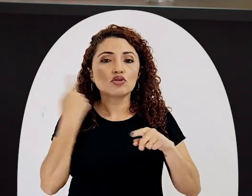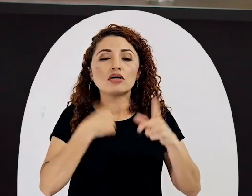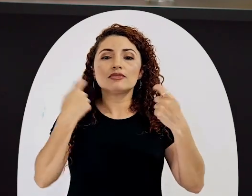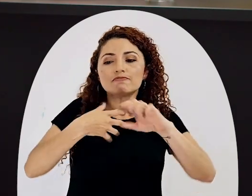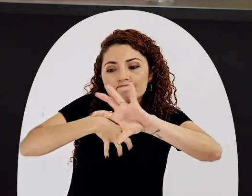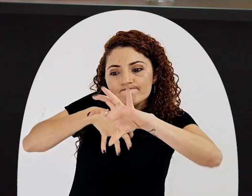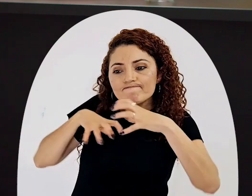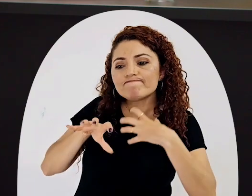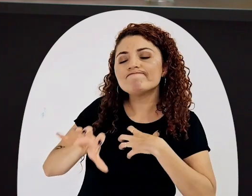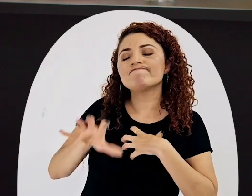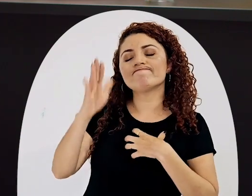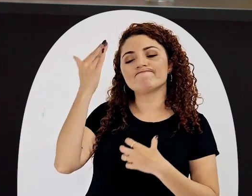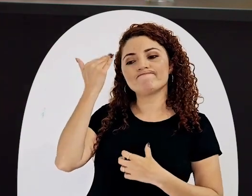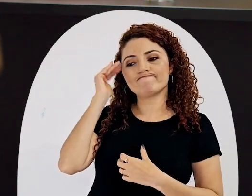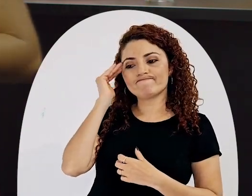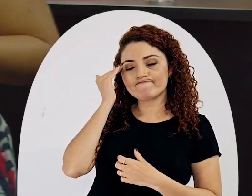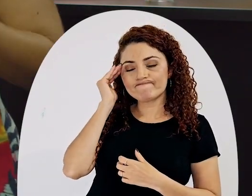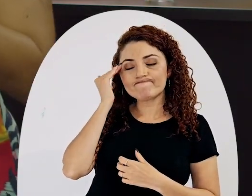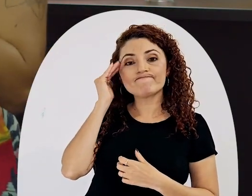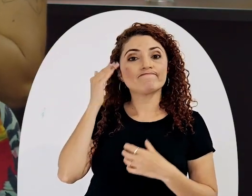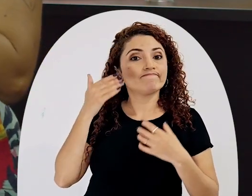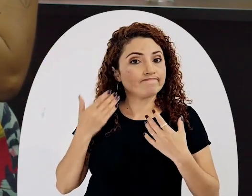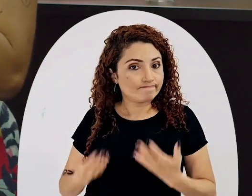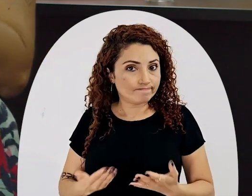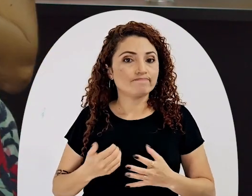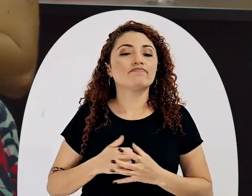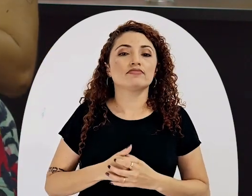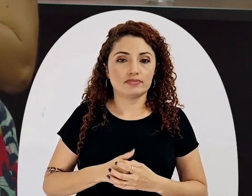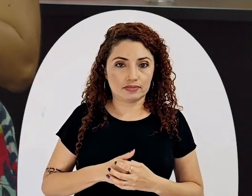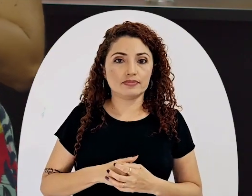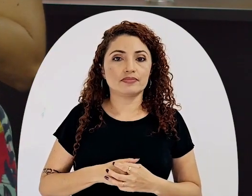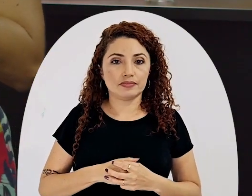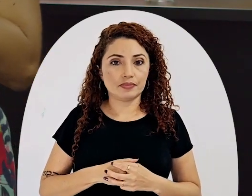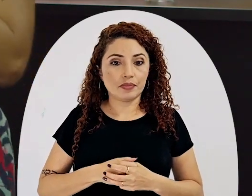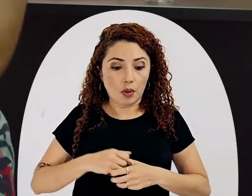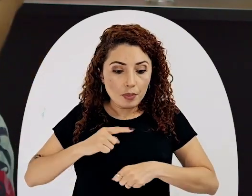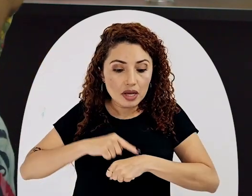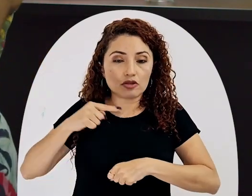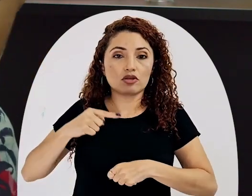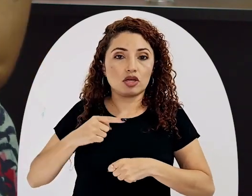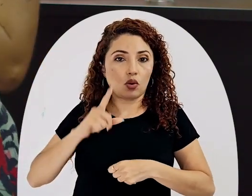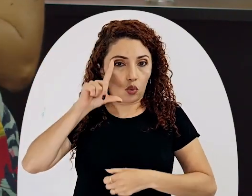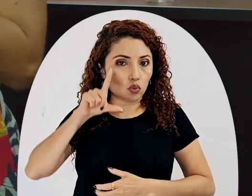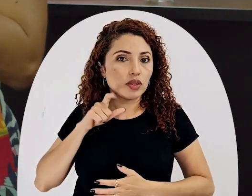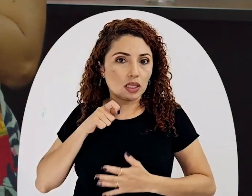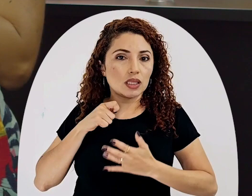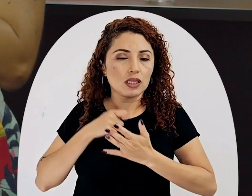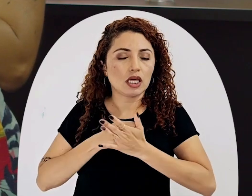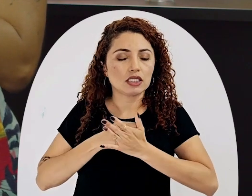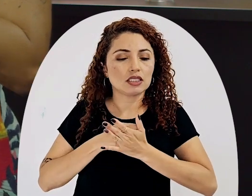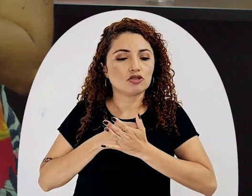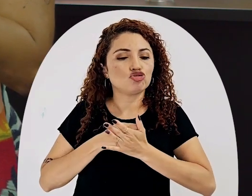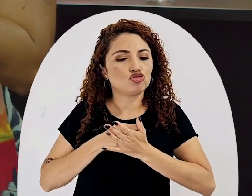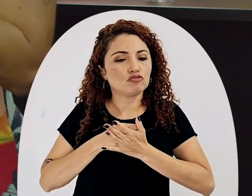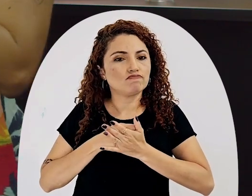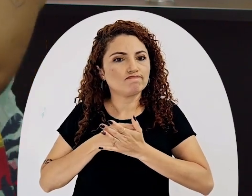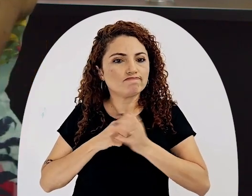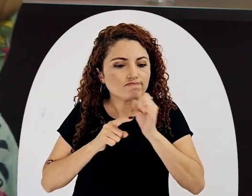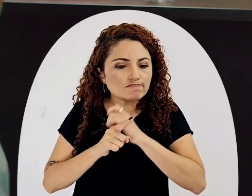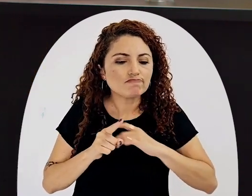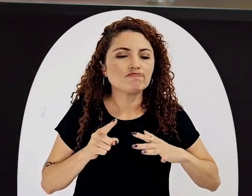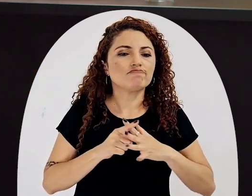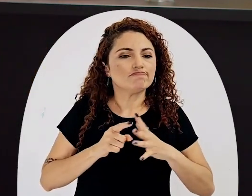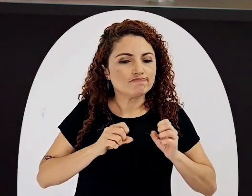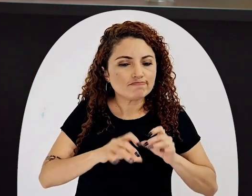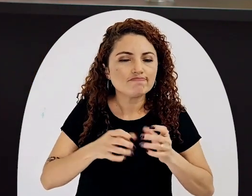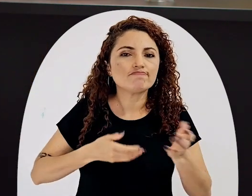E quando eu decidi devolver para a sociedade o que eu faço hoje na ONG, foi ouvindo de um